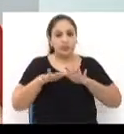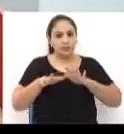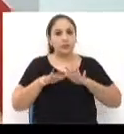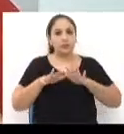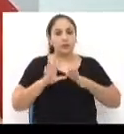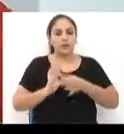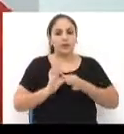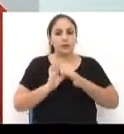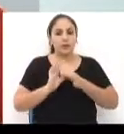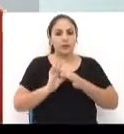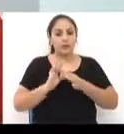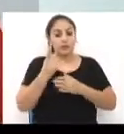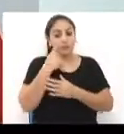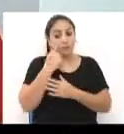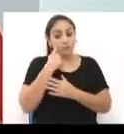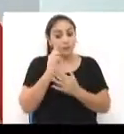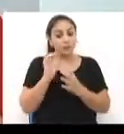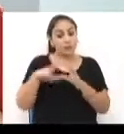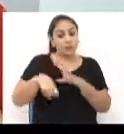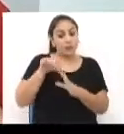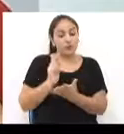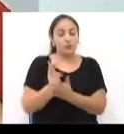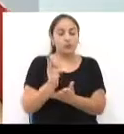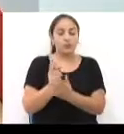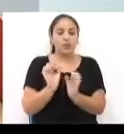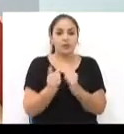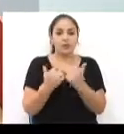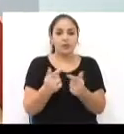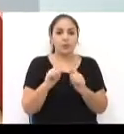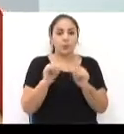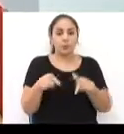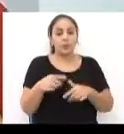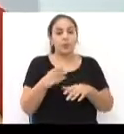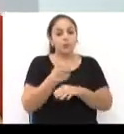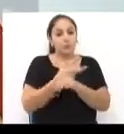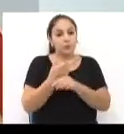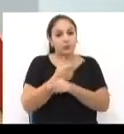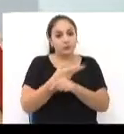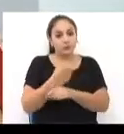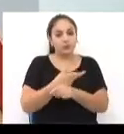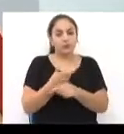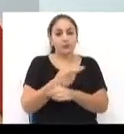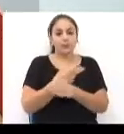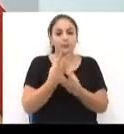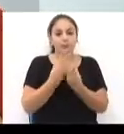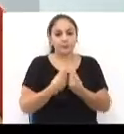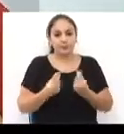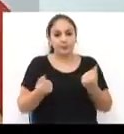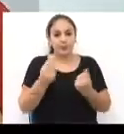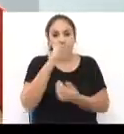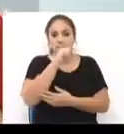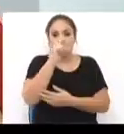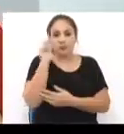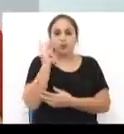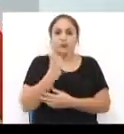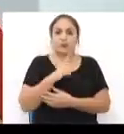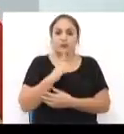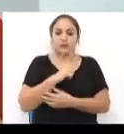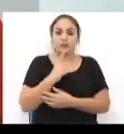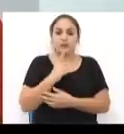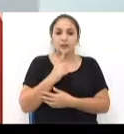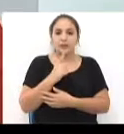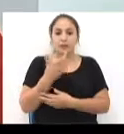Assembleia, deliberamos por dar continuidade a ato público, buscando sensibilizar o Poder Executivo Municipal que venha